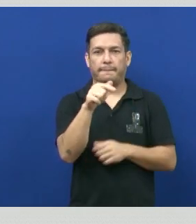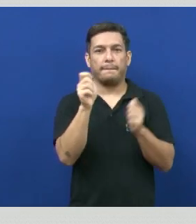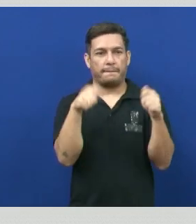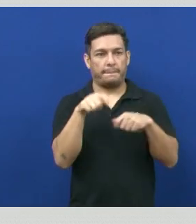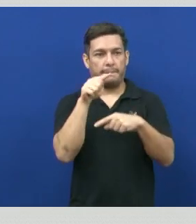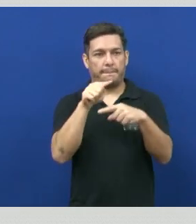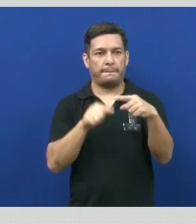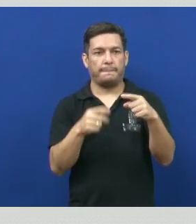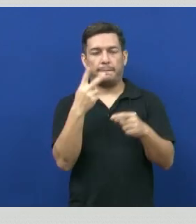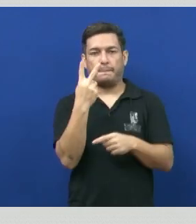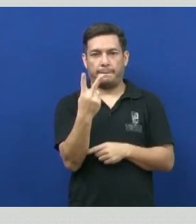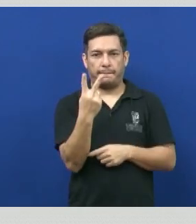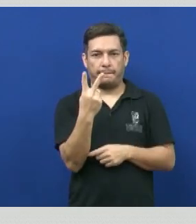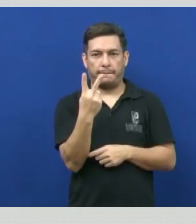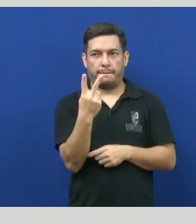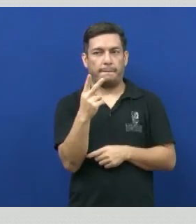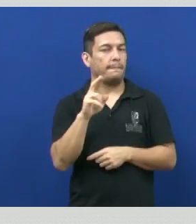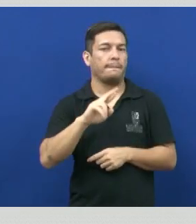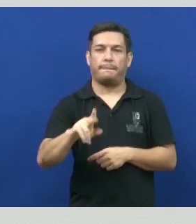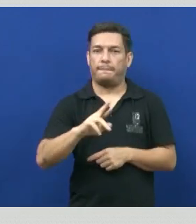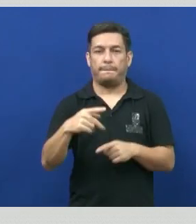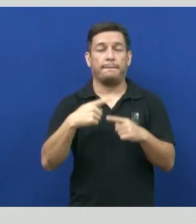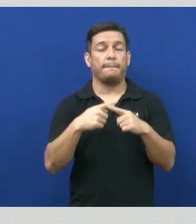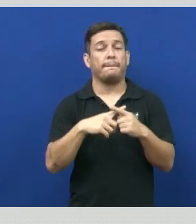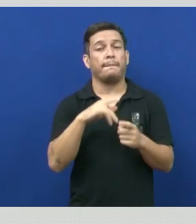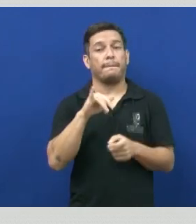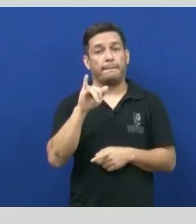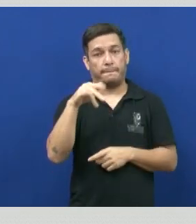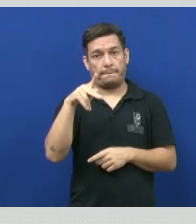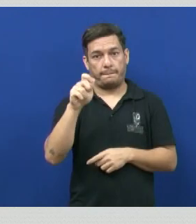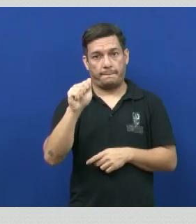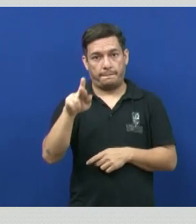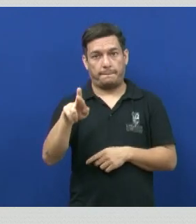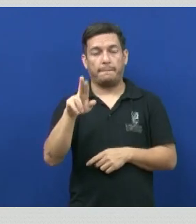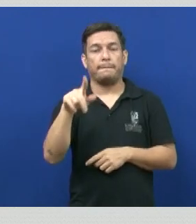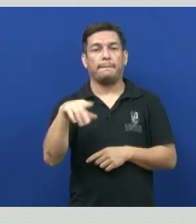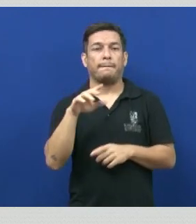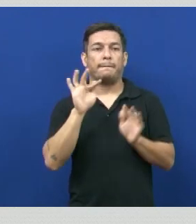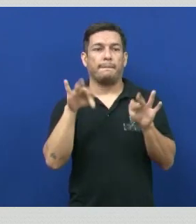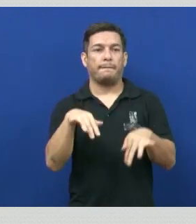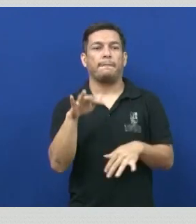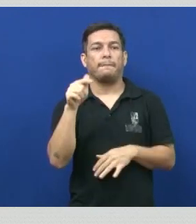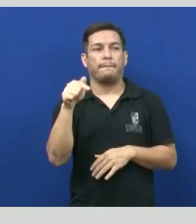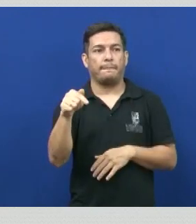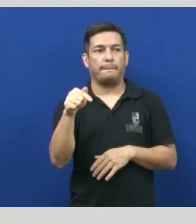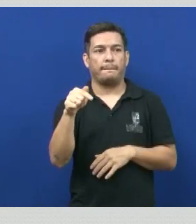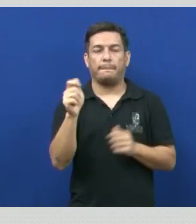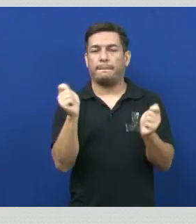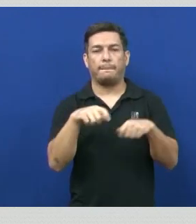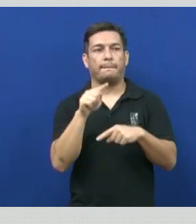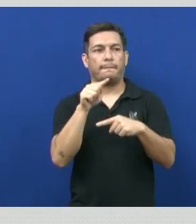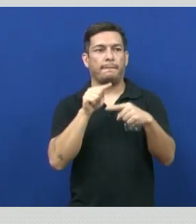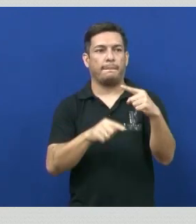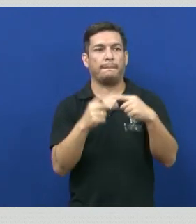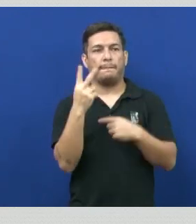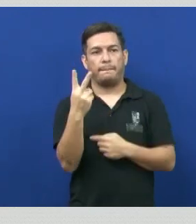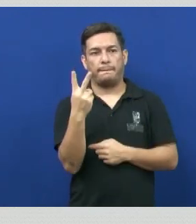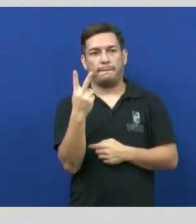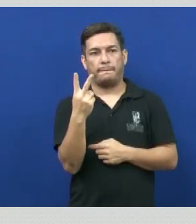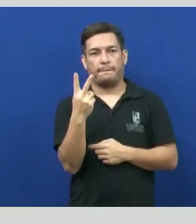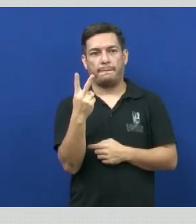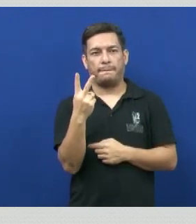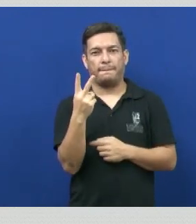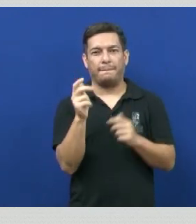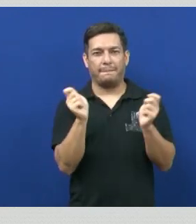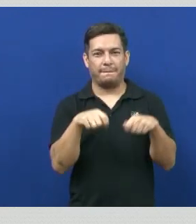divisível por 2? Não, porque ele é ímpar. Ele termina em 7. então não dá para dividir por 2. Será